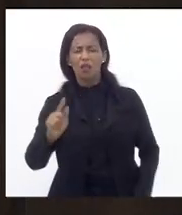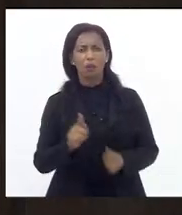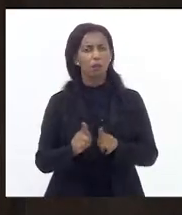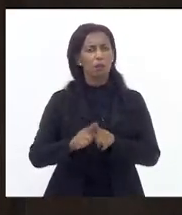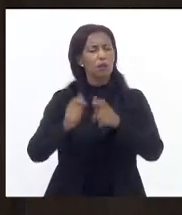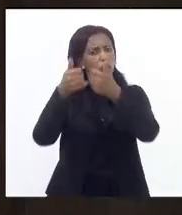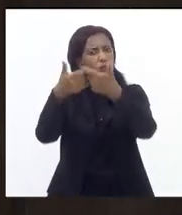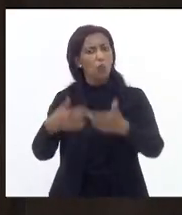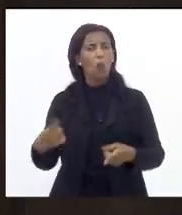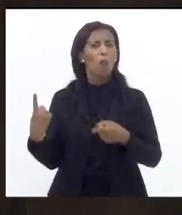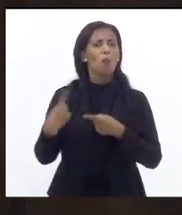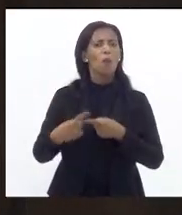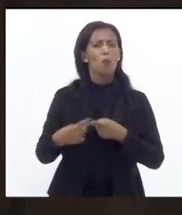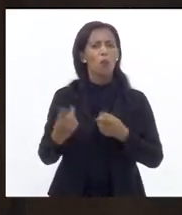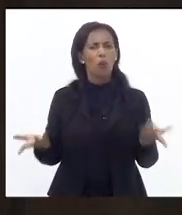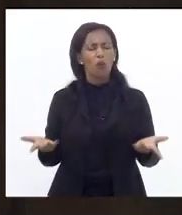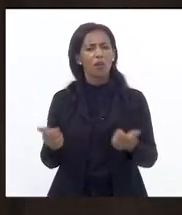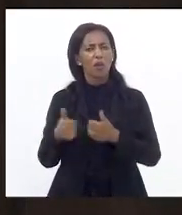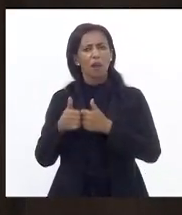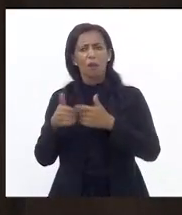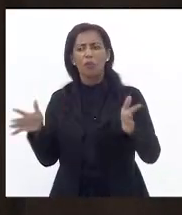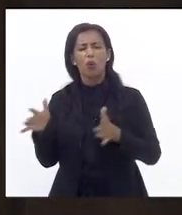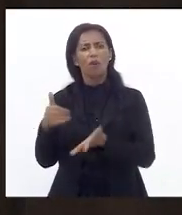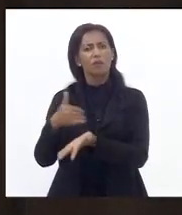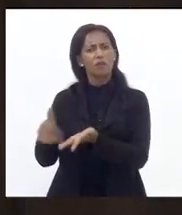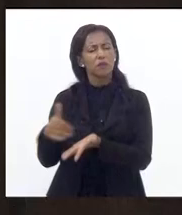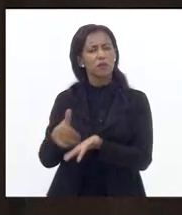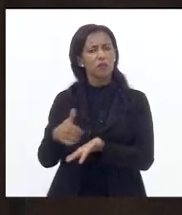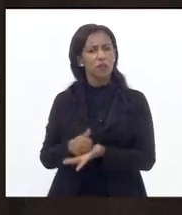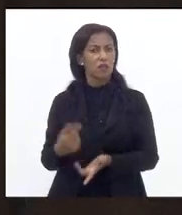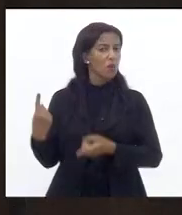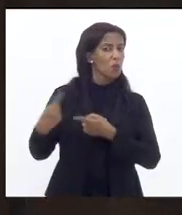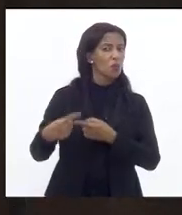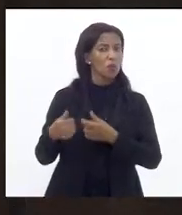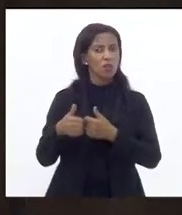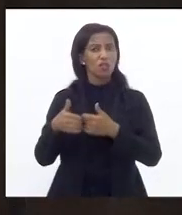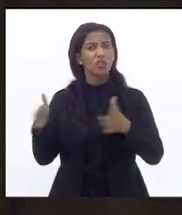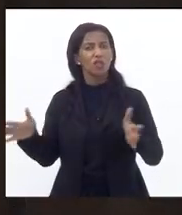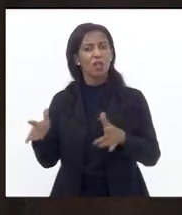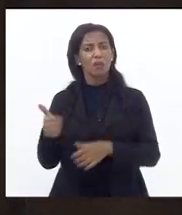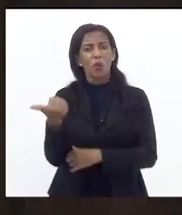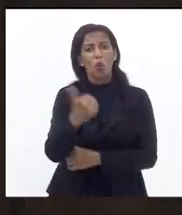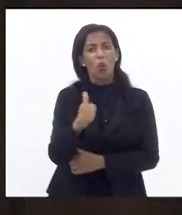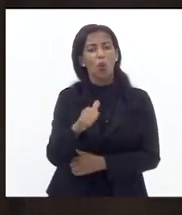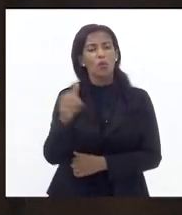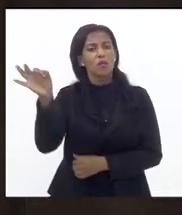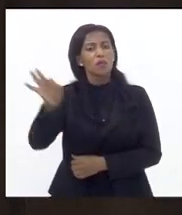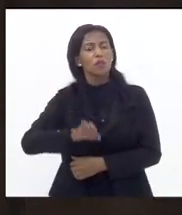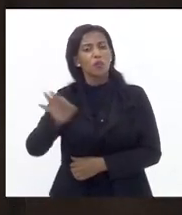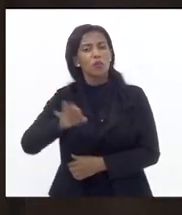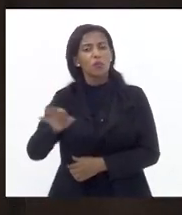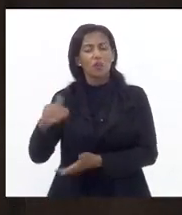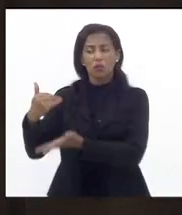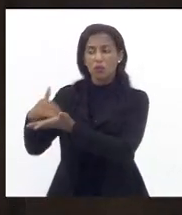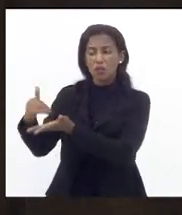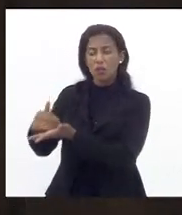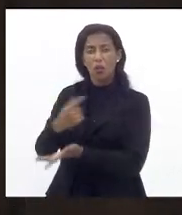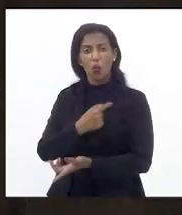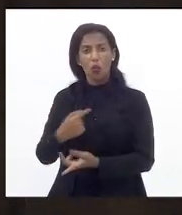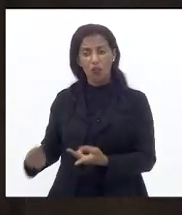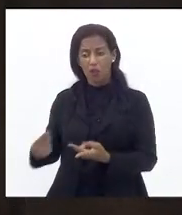o porquê deixaram Abrir nossas secretarias o porquê deixaram aumentar onze por cento salário o